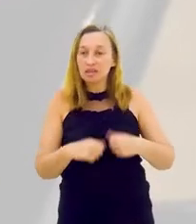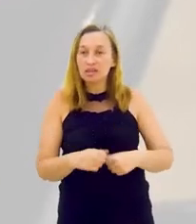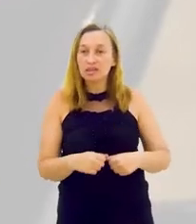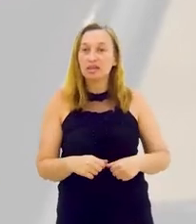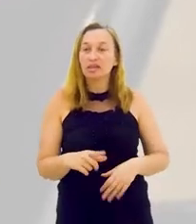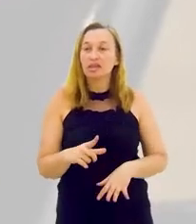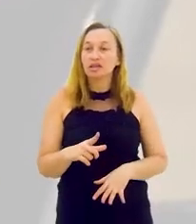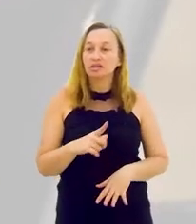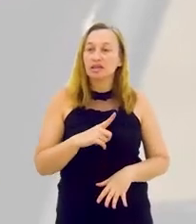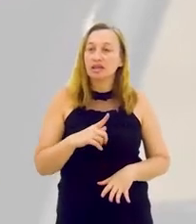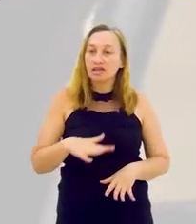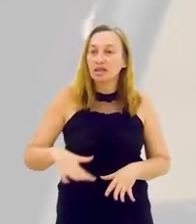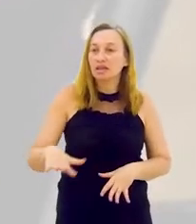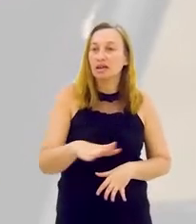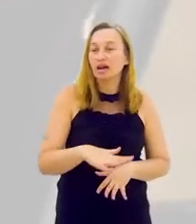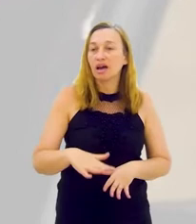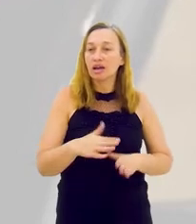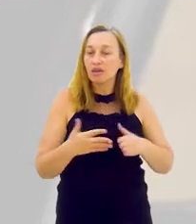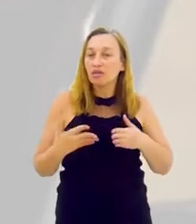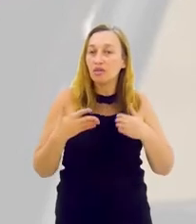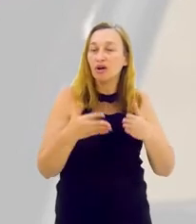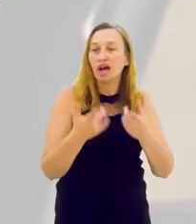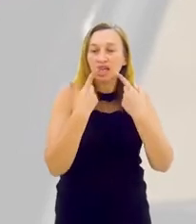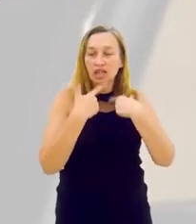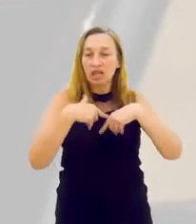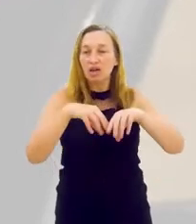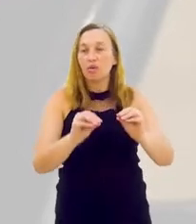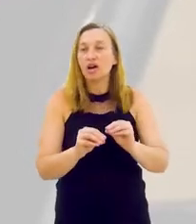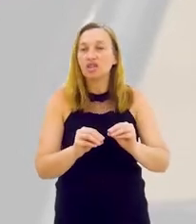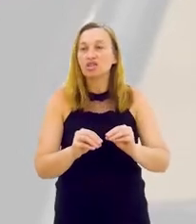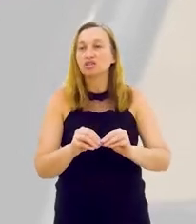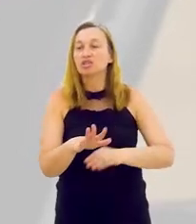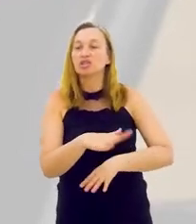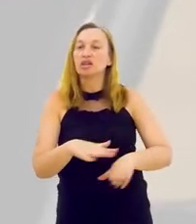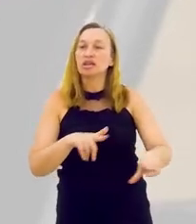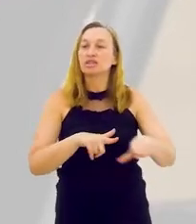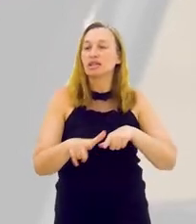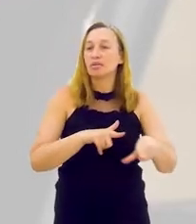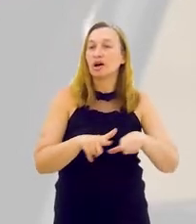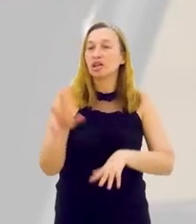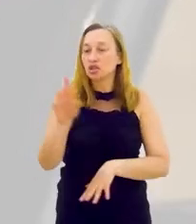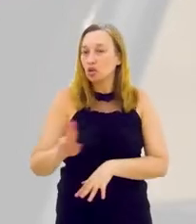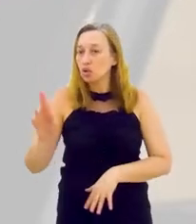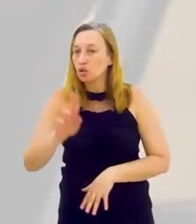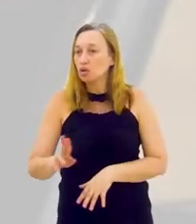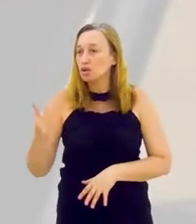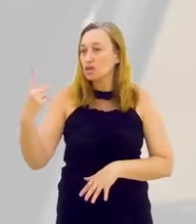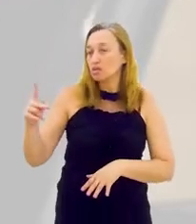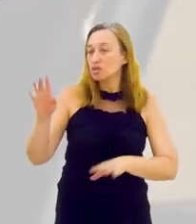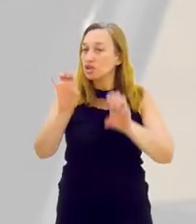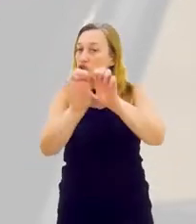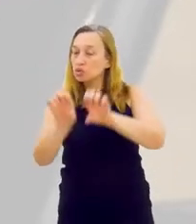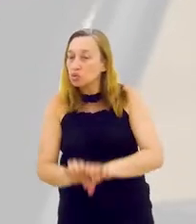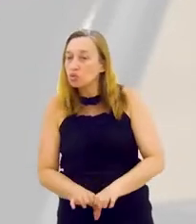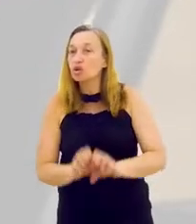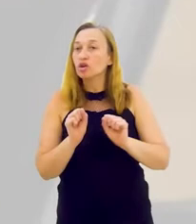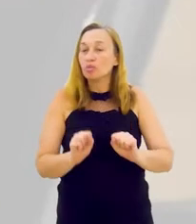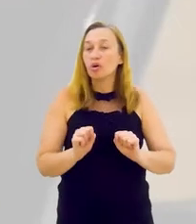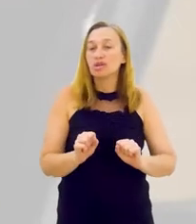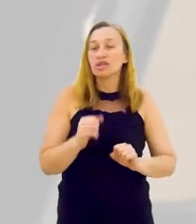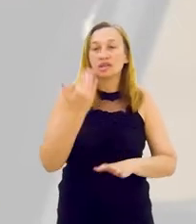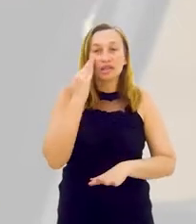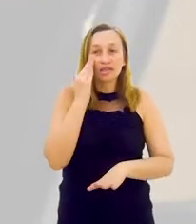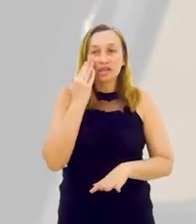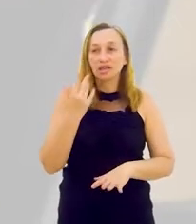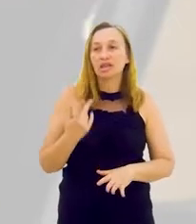uma linguagem mais de mercado, ela tem que ter uma linguagem que ela possa fazer com que o mercado utilize as suas infraestruturas e que possa